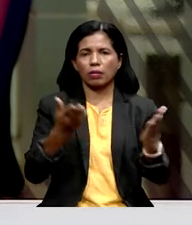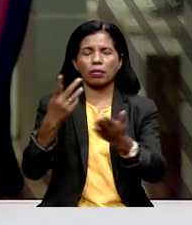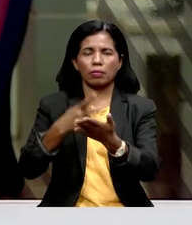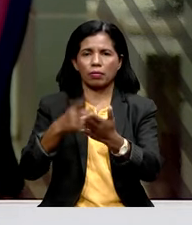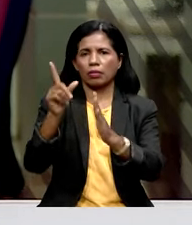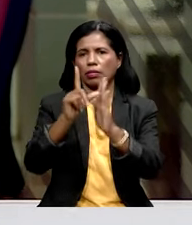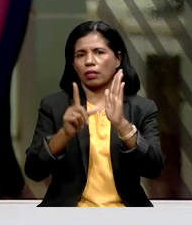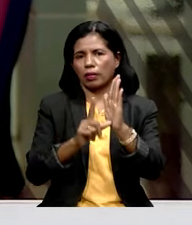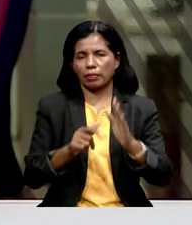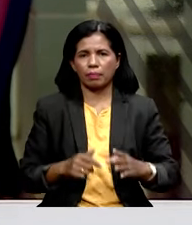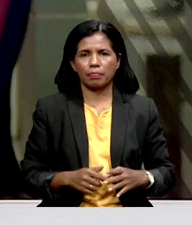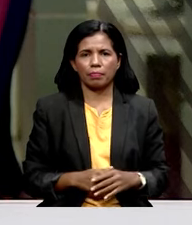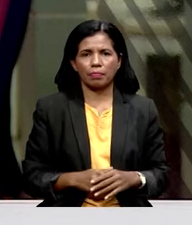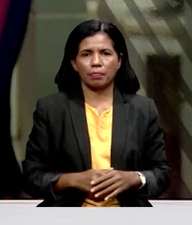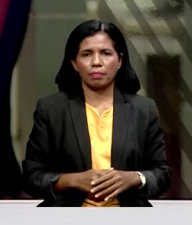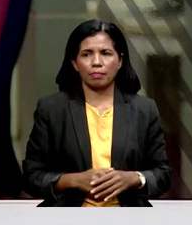lei.